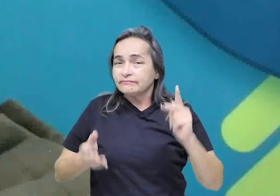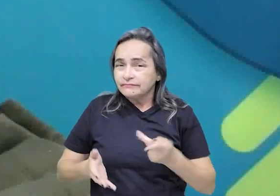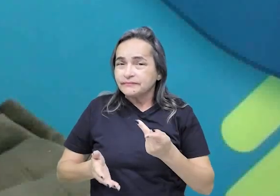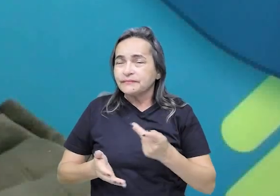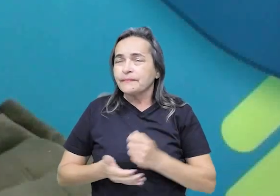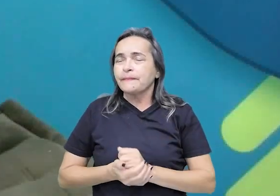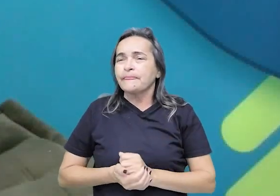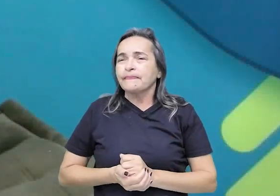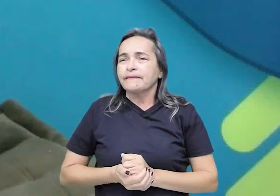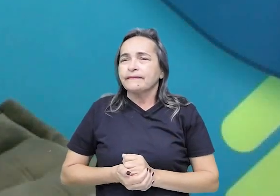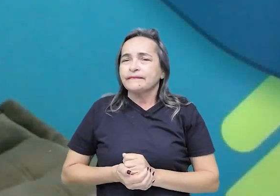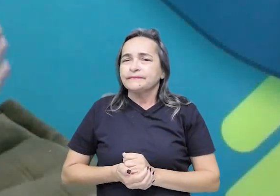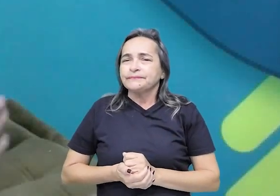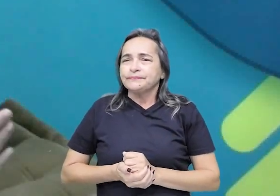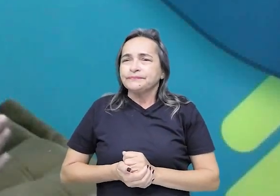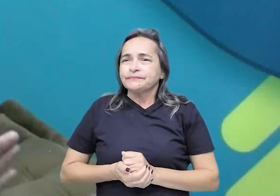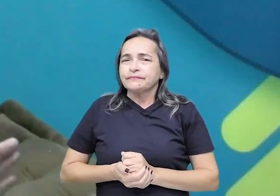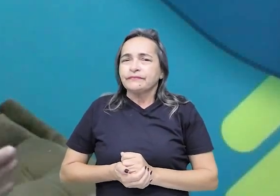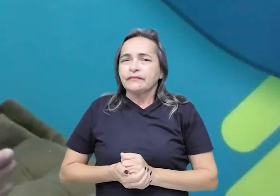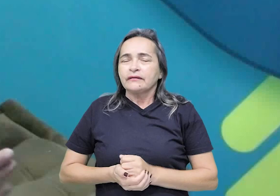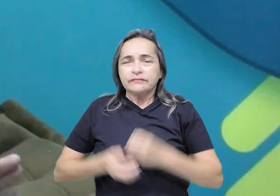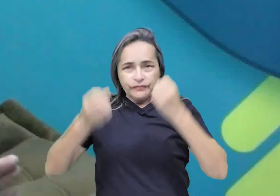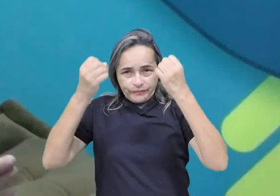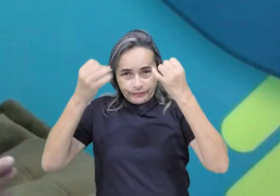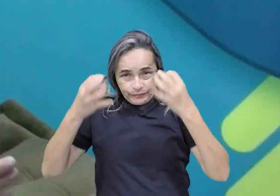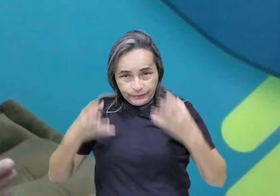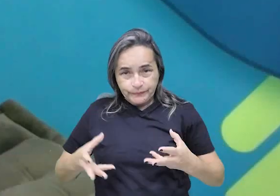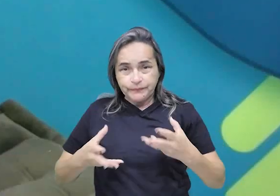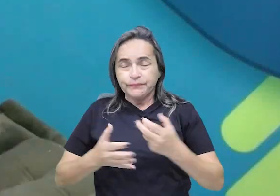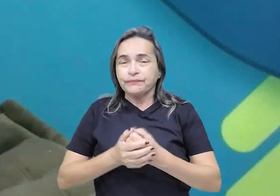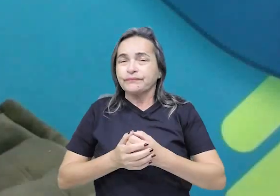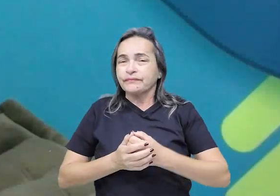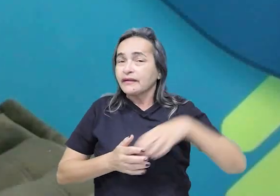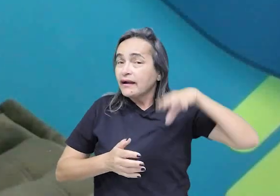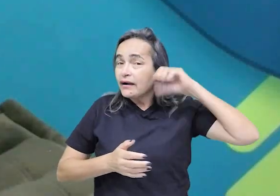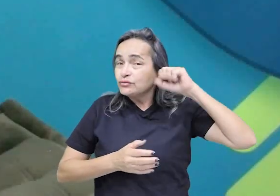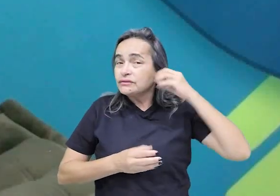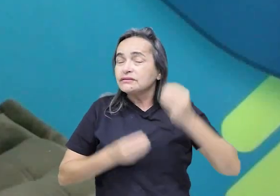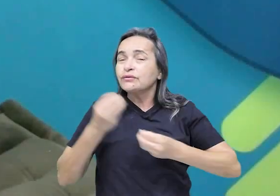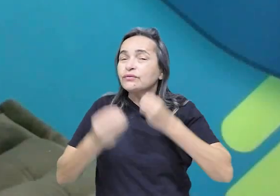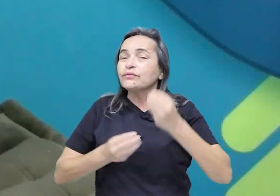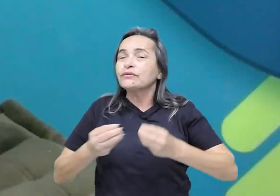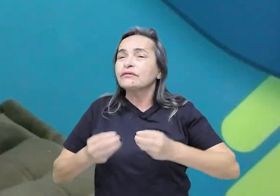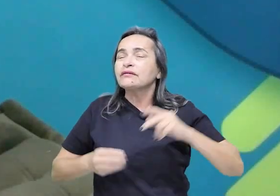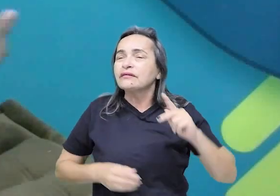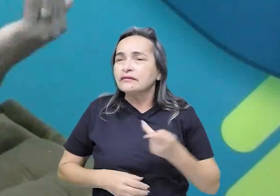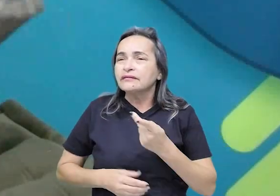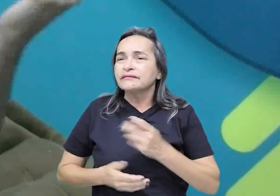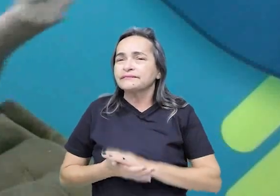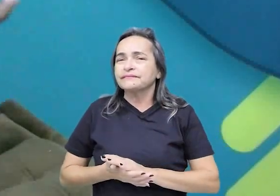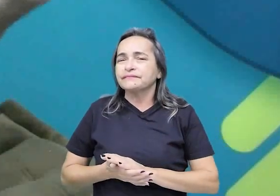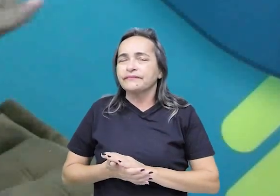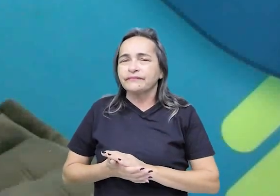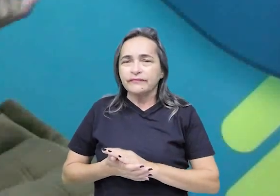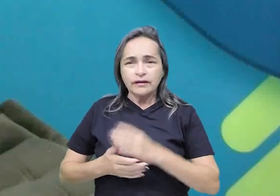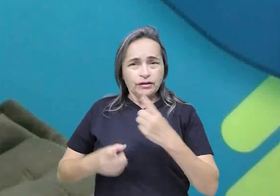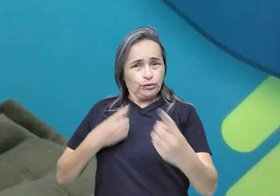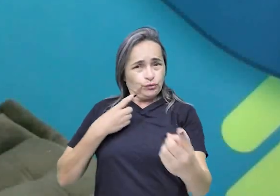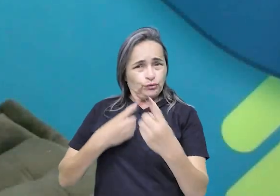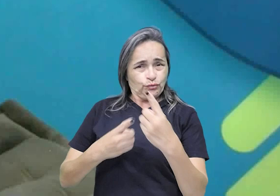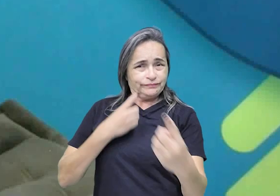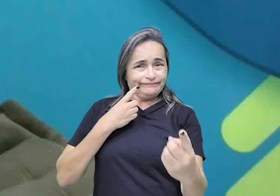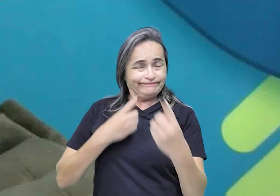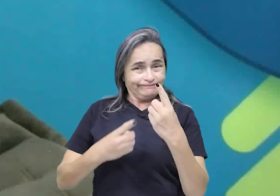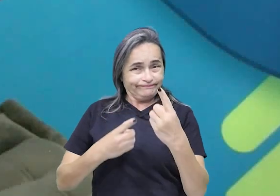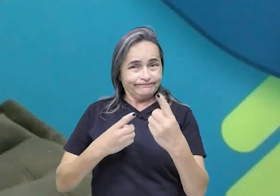Posso explicar mais ou menos como é que é o mecanismo de audição? Sim, sim. Como é que funciona? Eu estou com você aqui, nós temos que trocar um